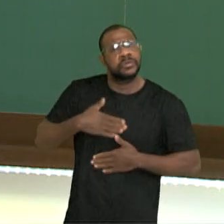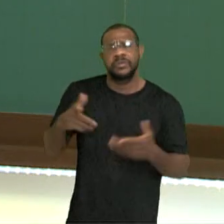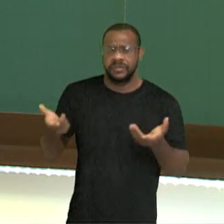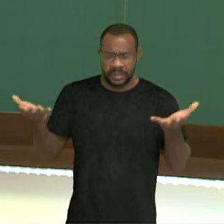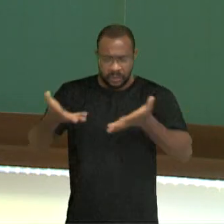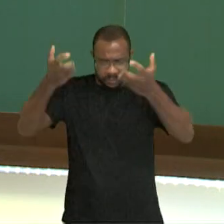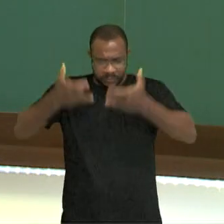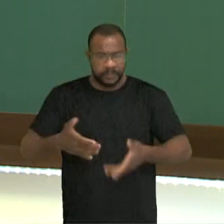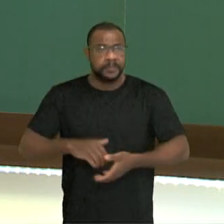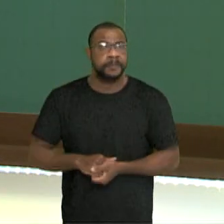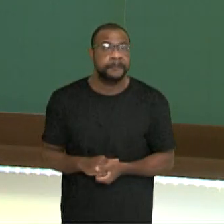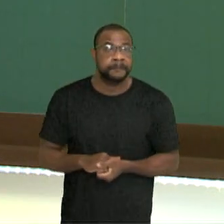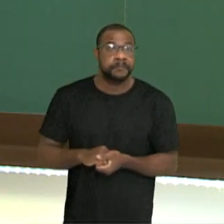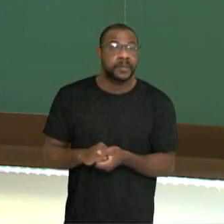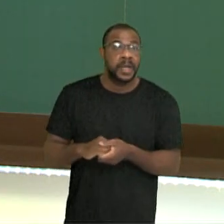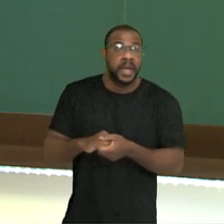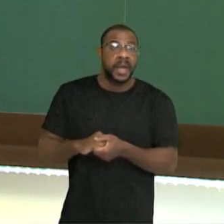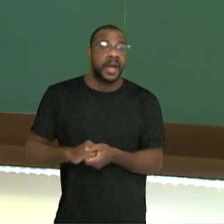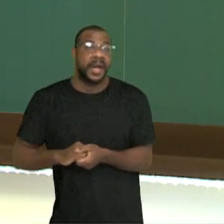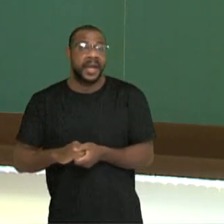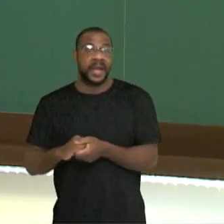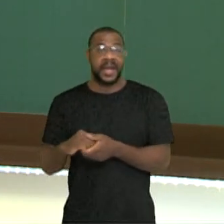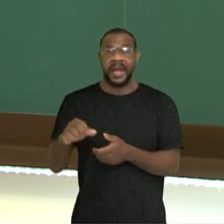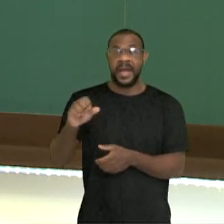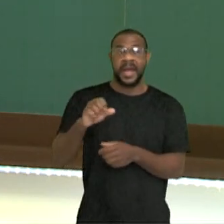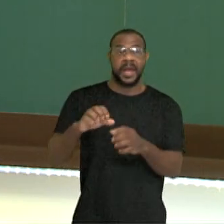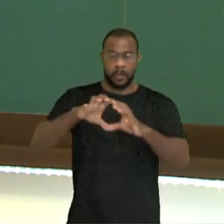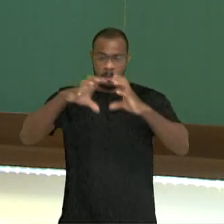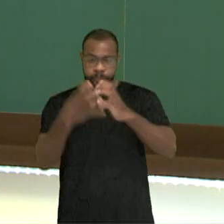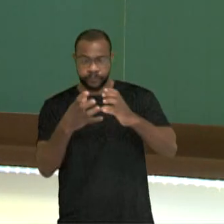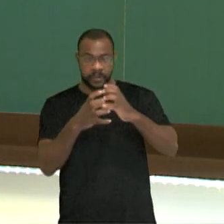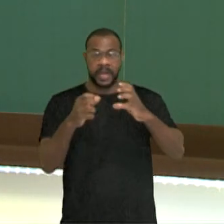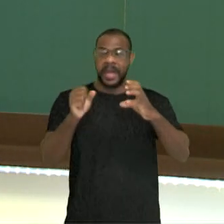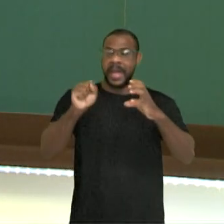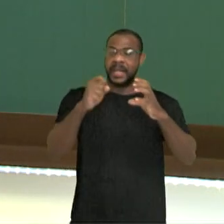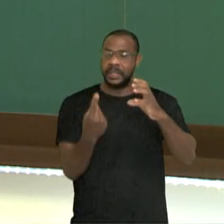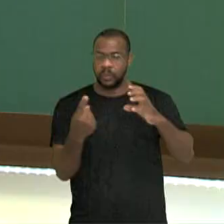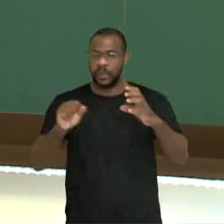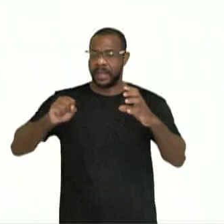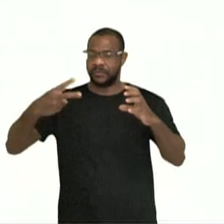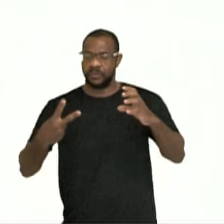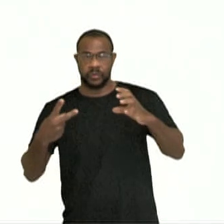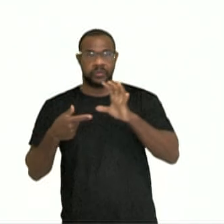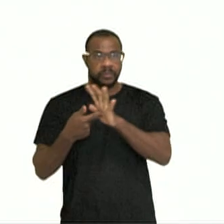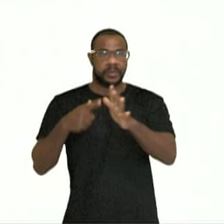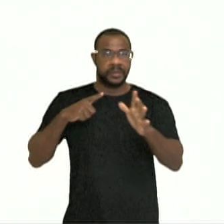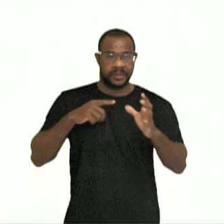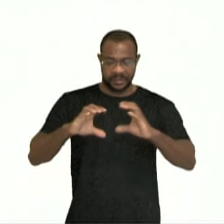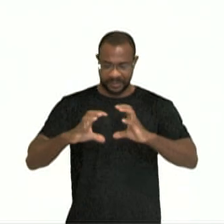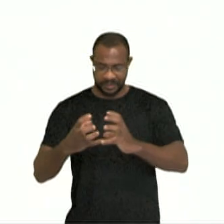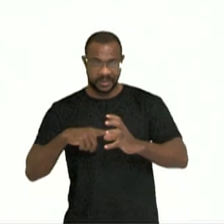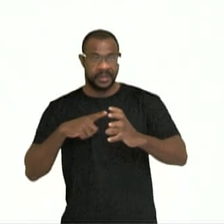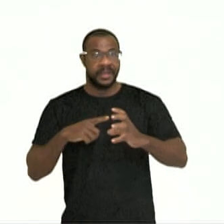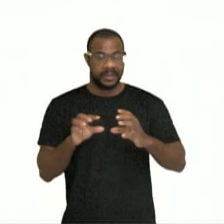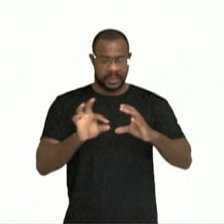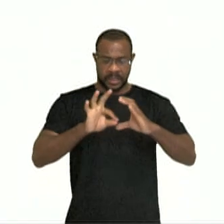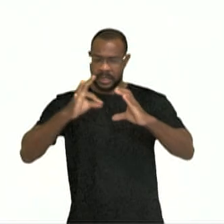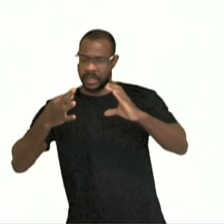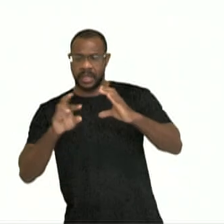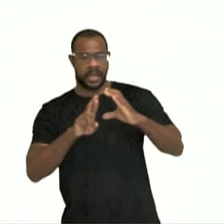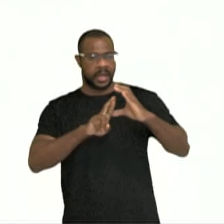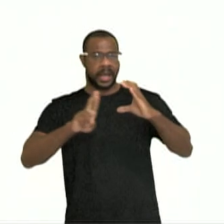trabalhar. As esferas S1 e S2, representadas abaixo, têm raios de 3 centímetros e